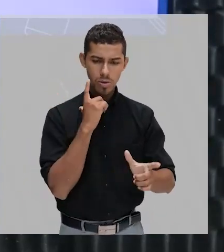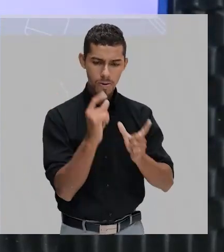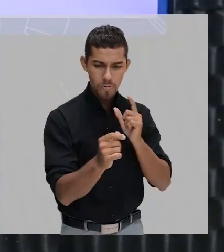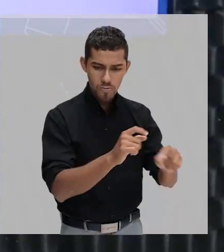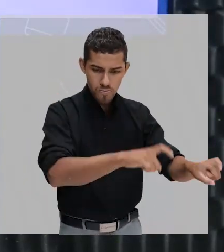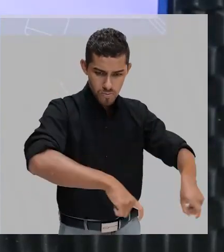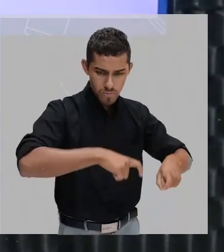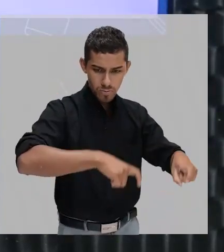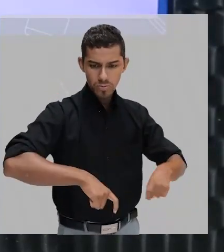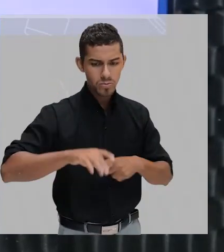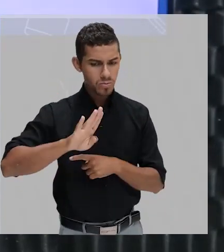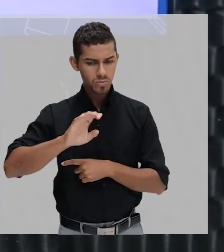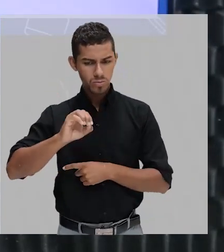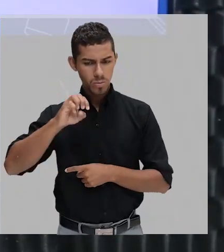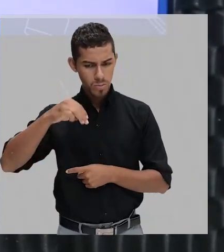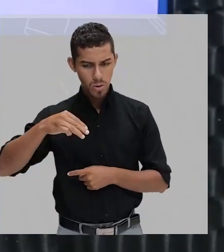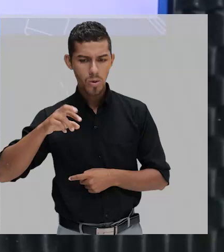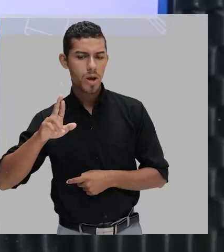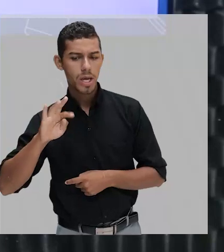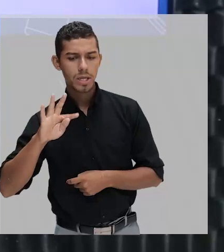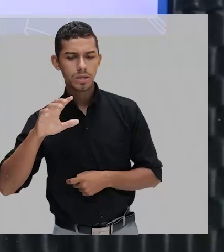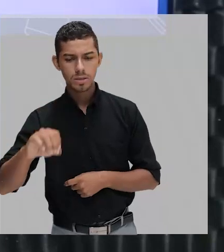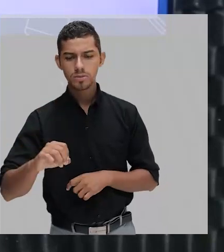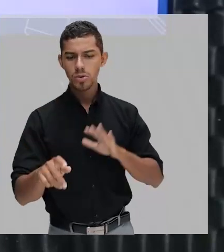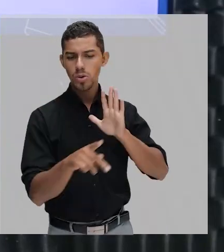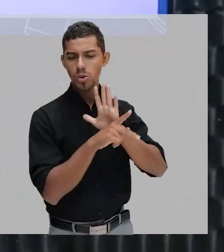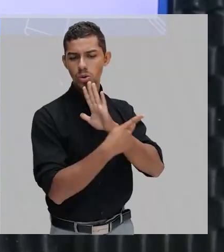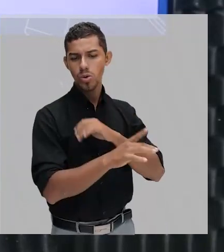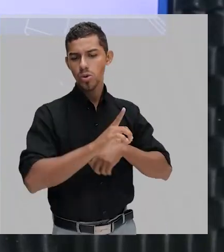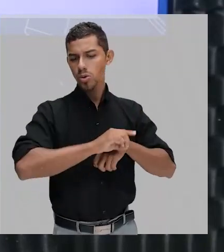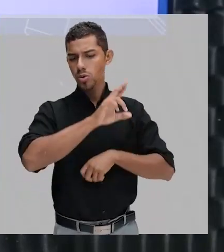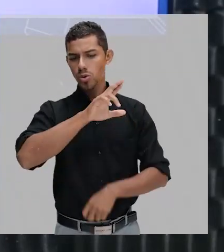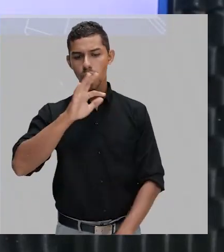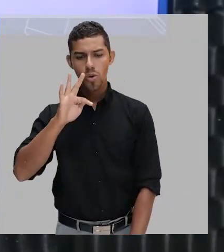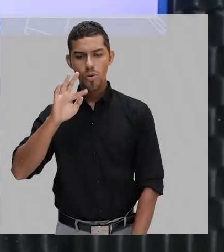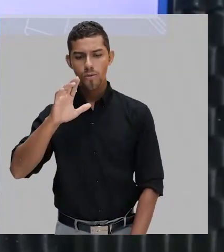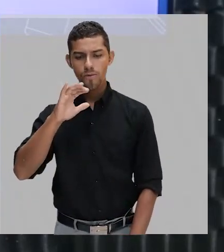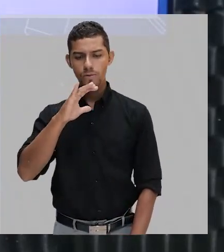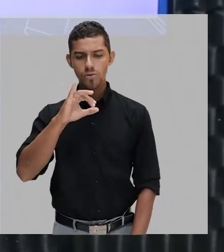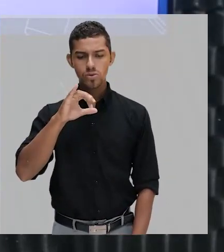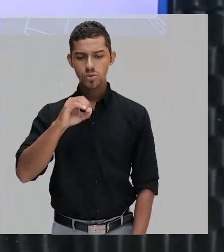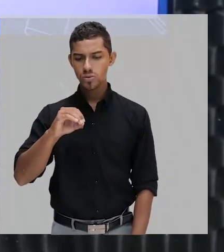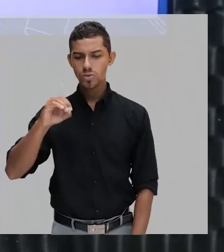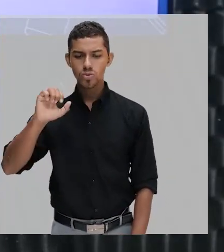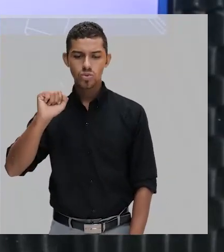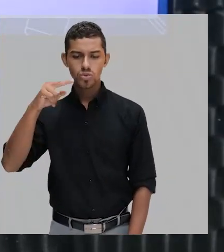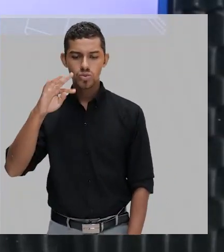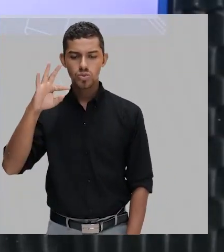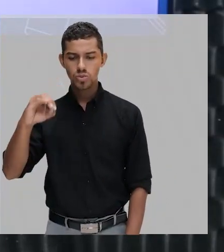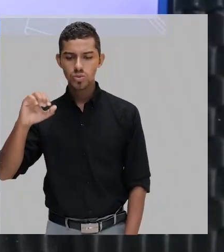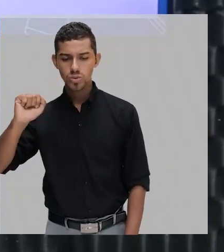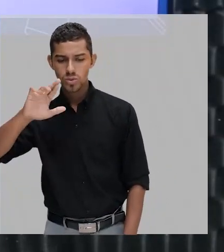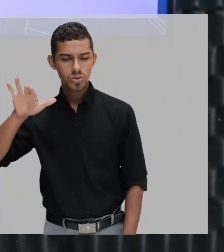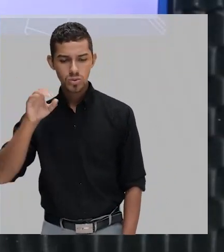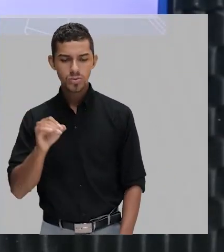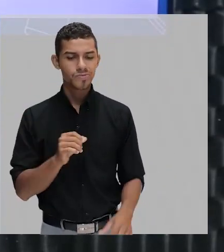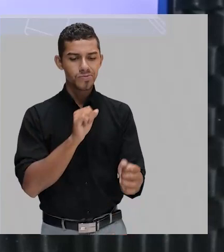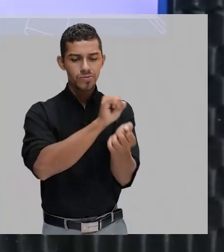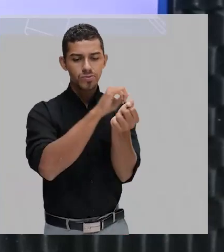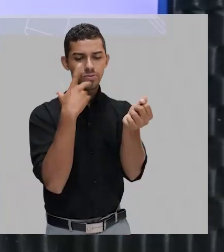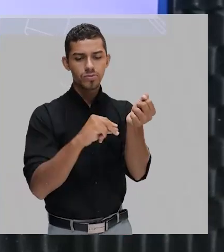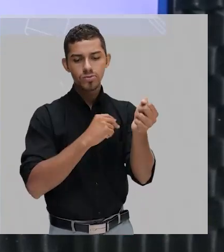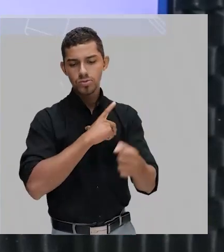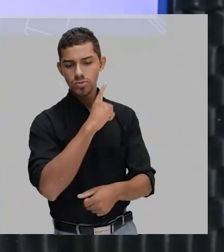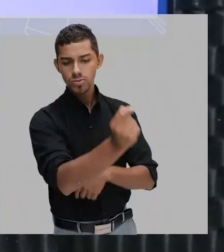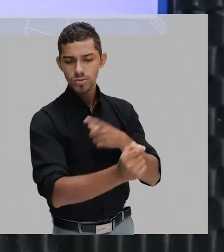fazenda do Bom Retiro, propriedade do doutor Francisco Antônio de Araújo, o escravo José, pardo